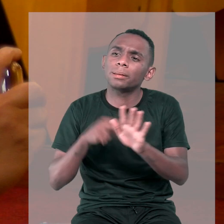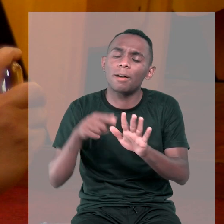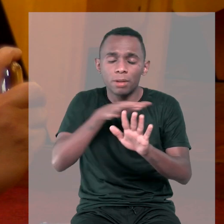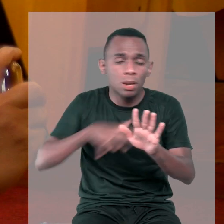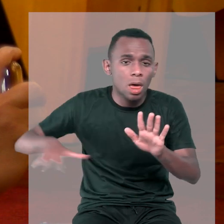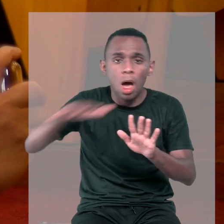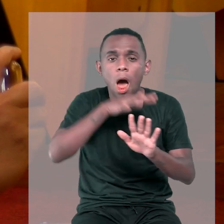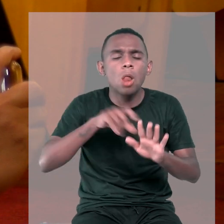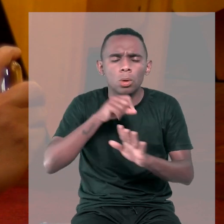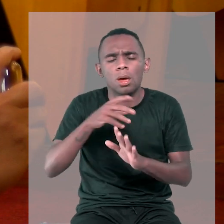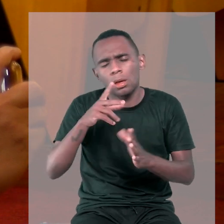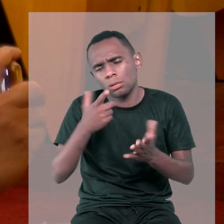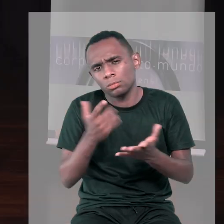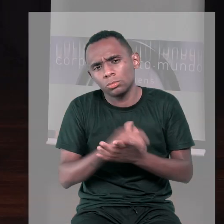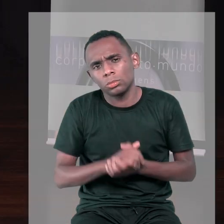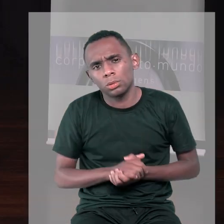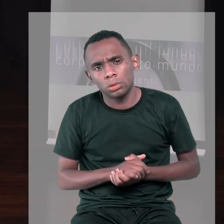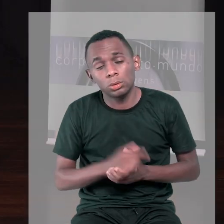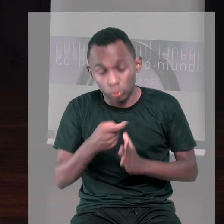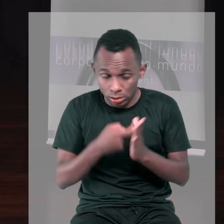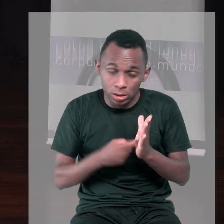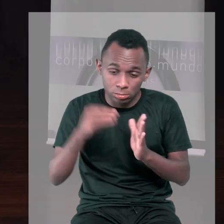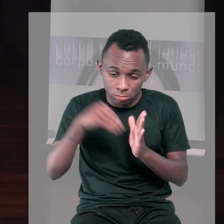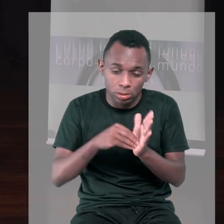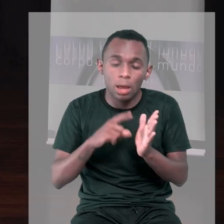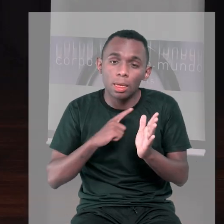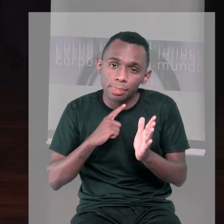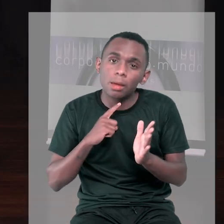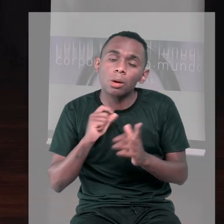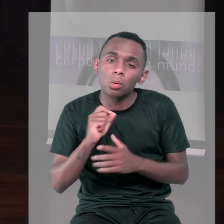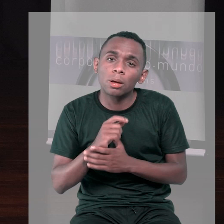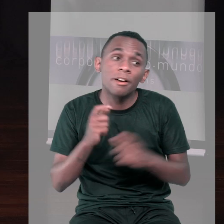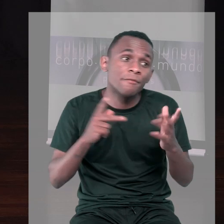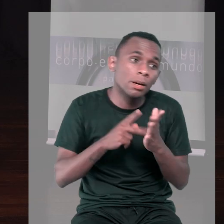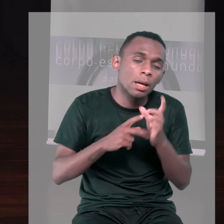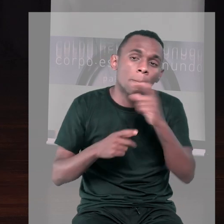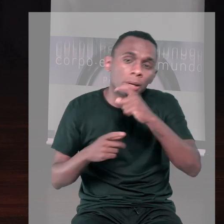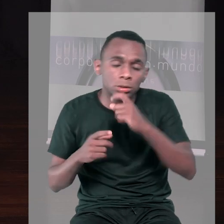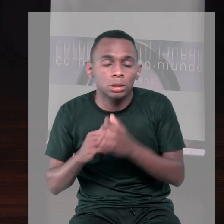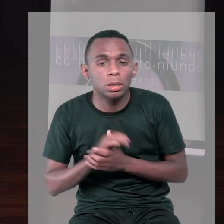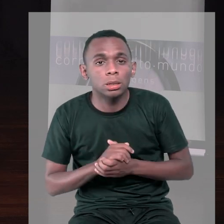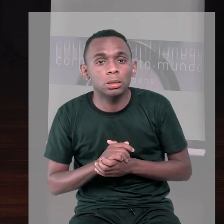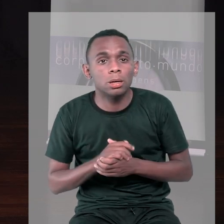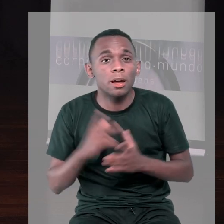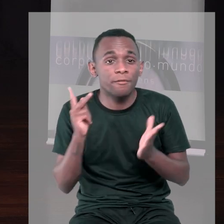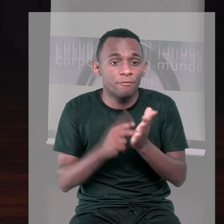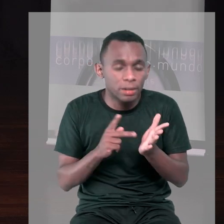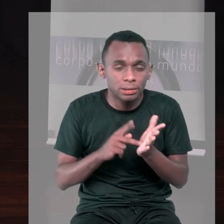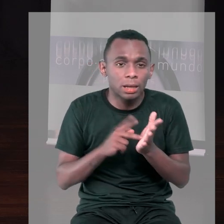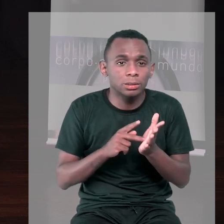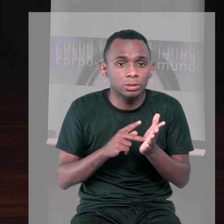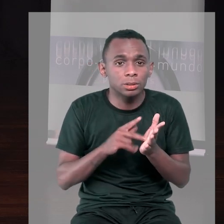de Elton com o celular. Mas a verdade factual não é onde nós agimos.